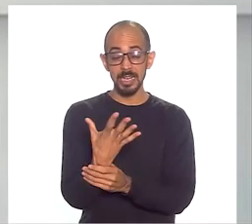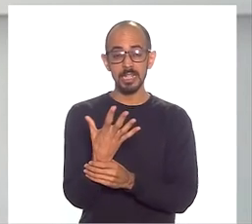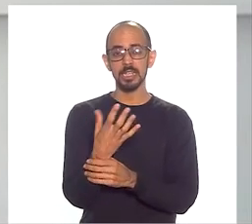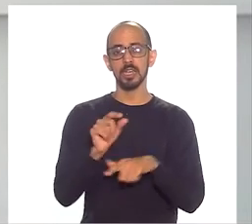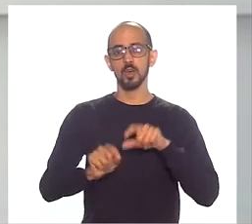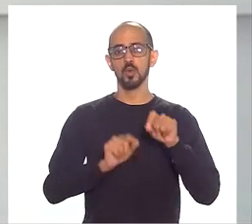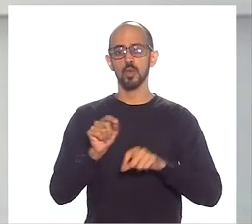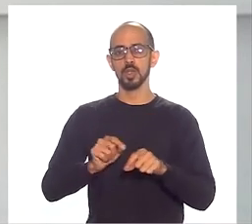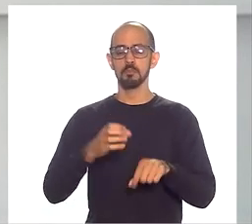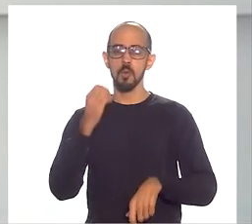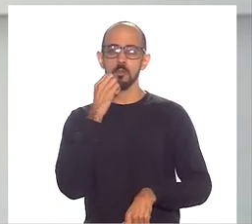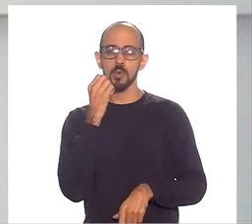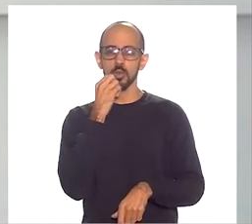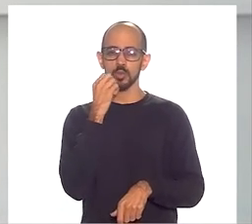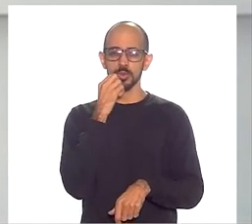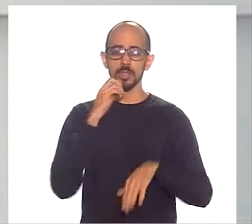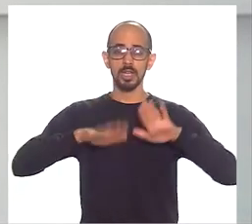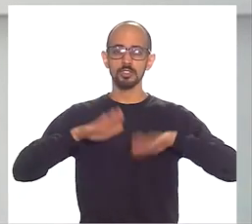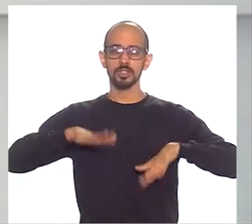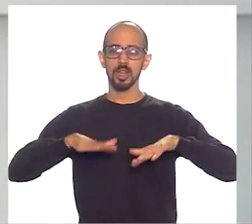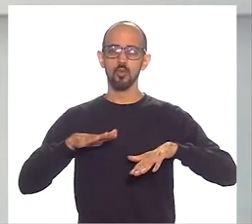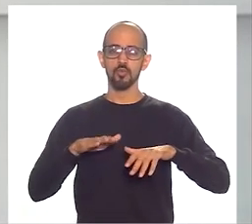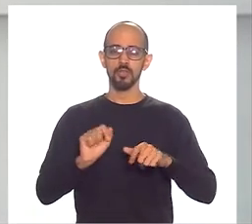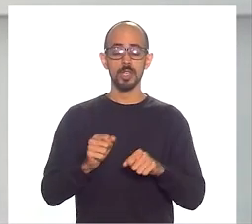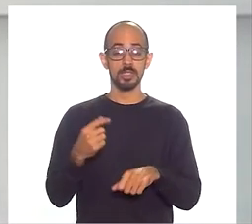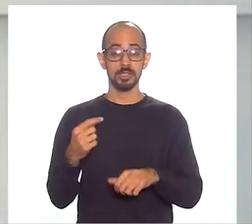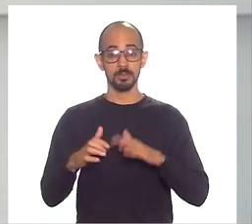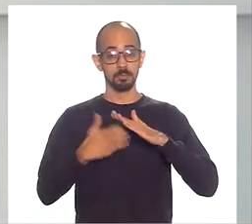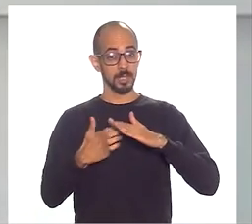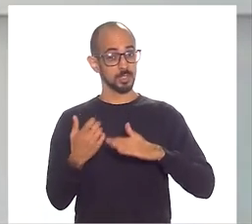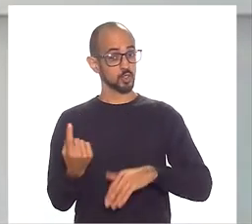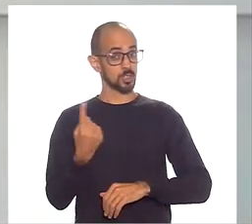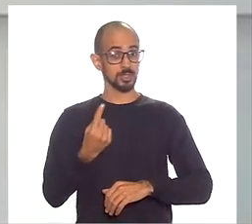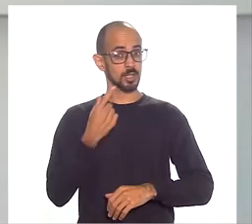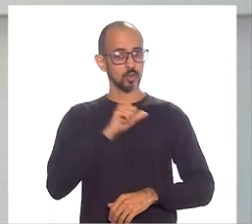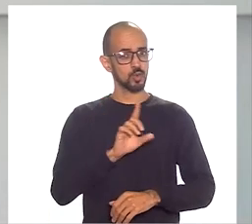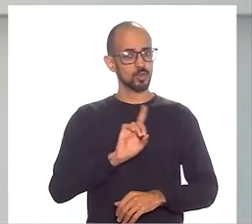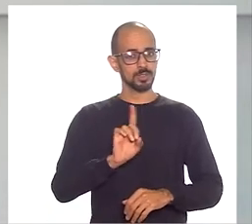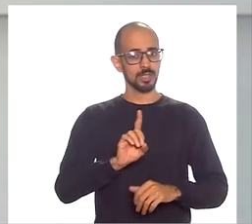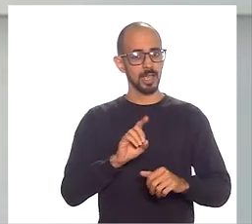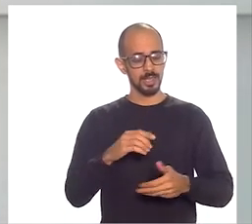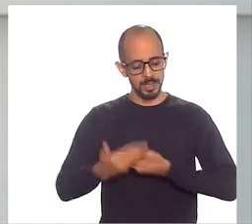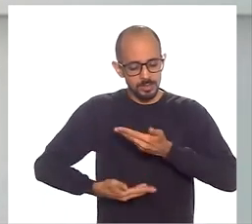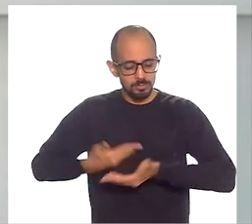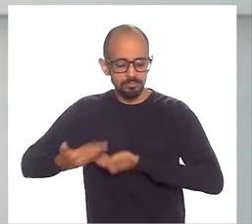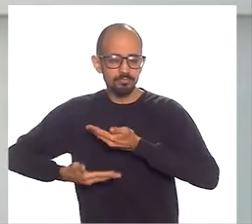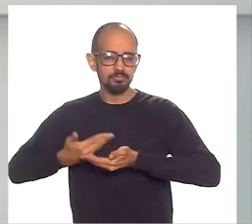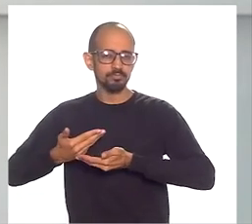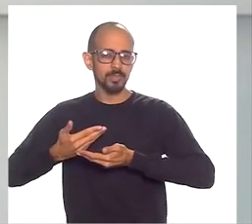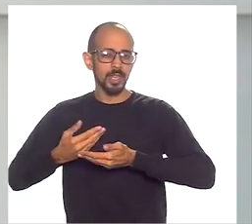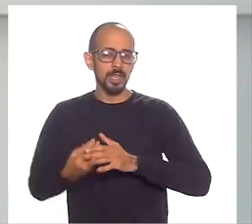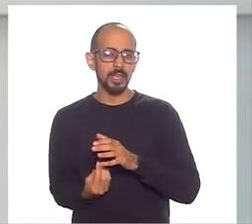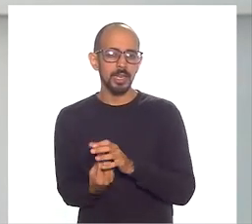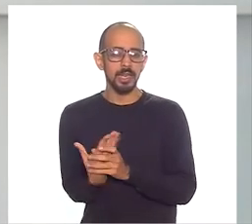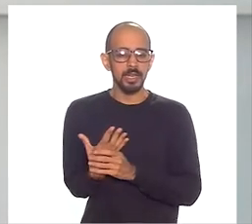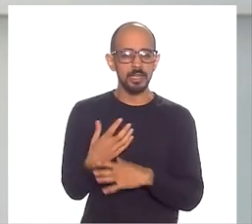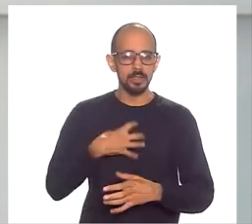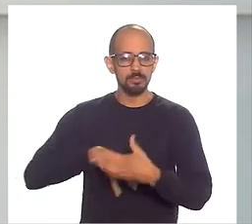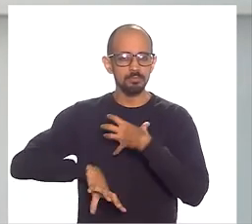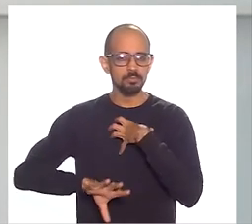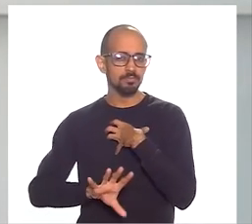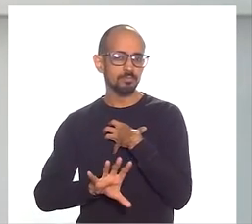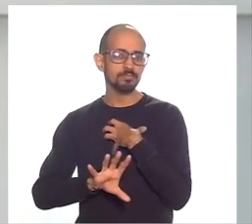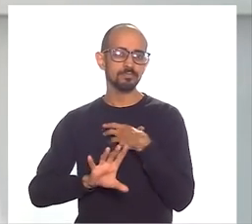ele cria oportunidades que talvez a empresa sozinha não consiga. Ele desenvolve uma série